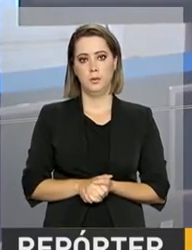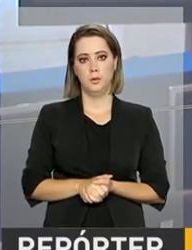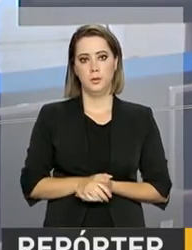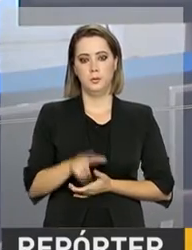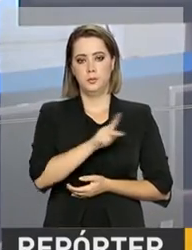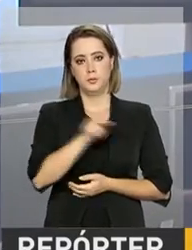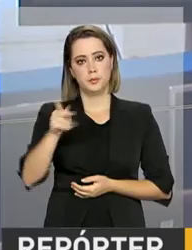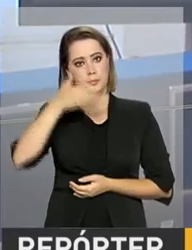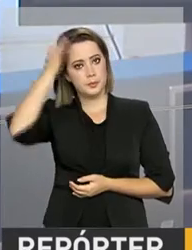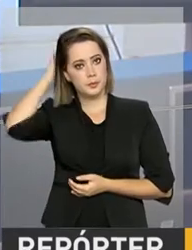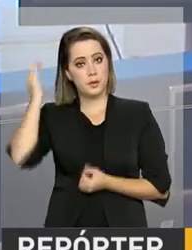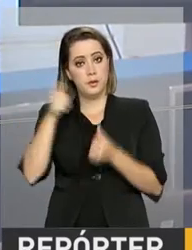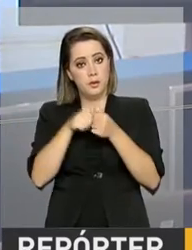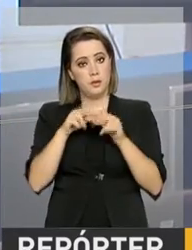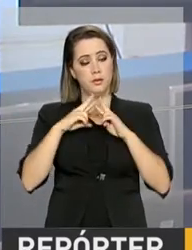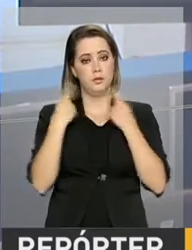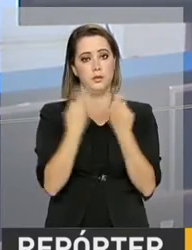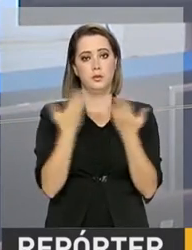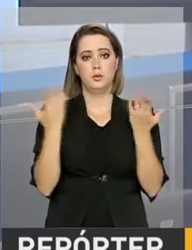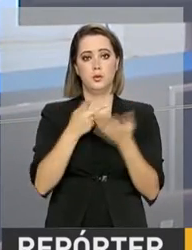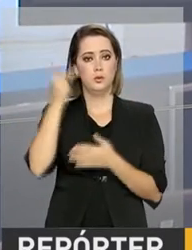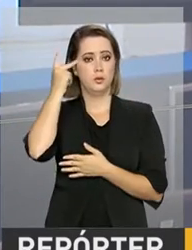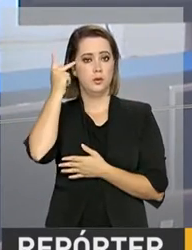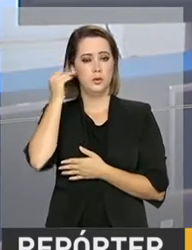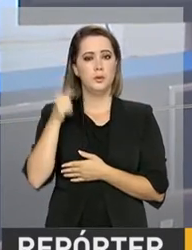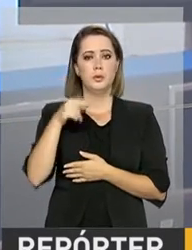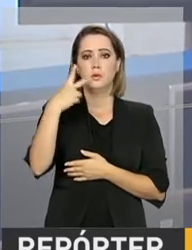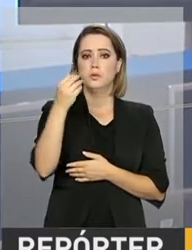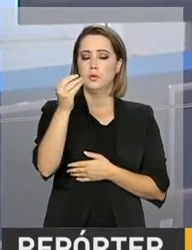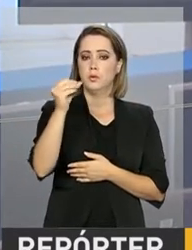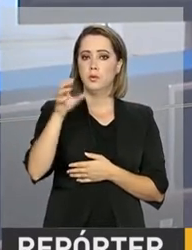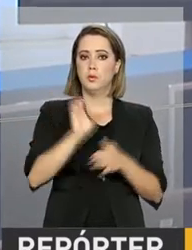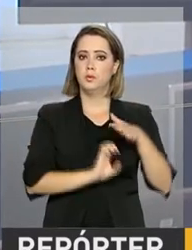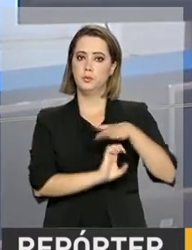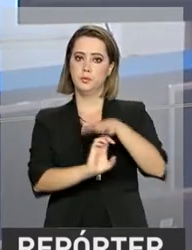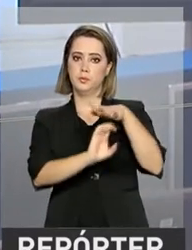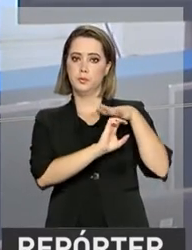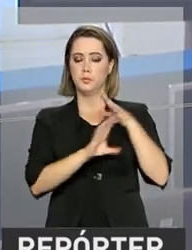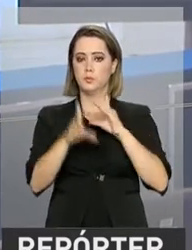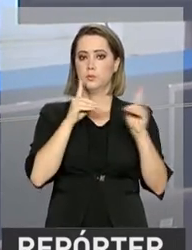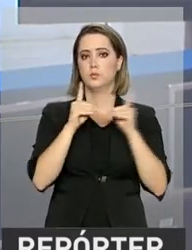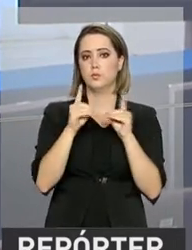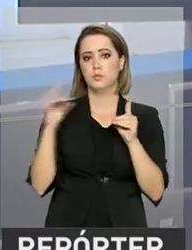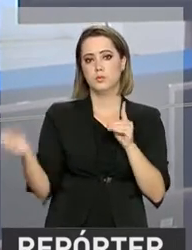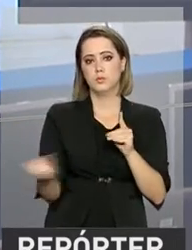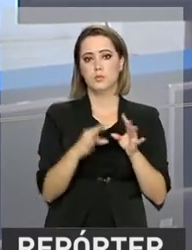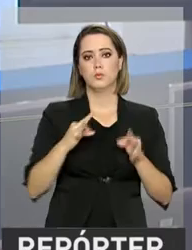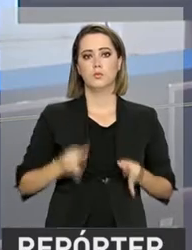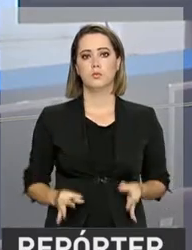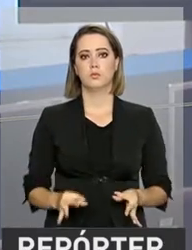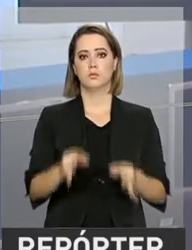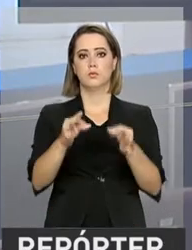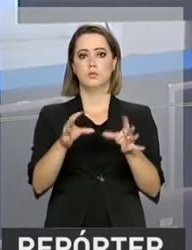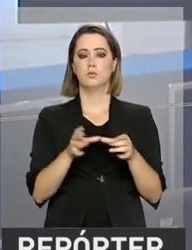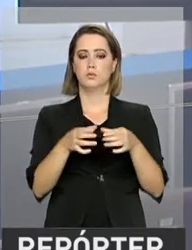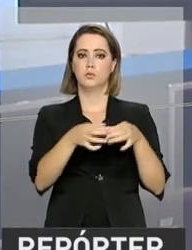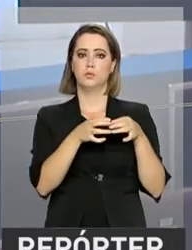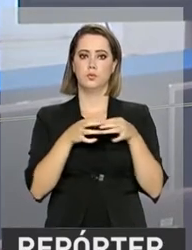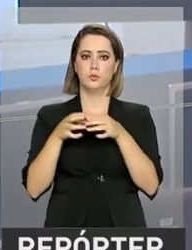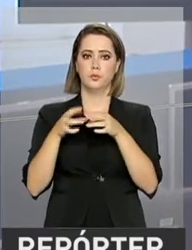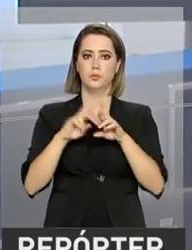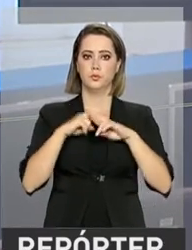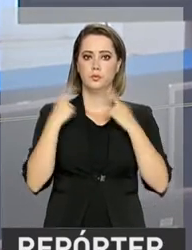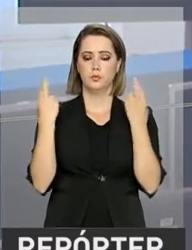presidente michel temer esteve reunido hoje em são paulo com mais de 200 empresários para discutir a inovação tecnológica para o